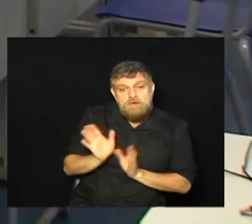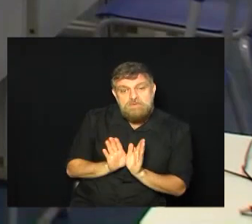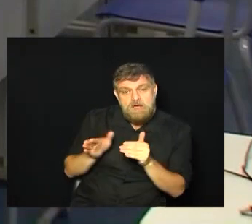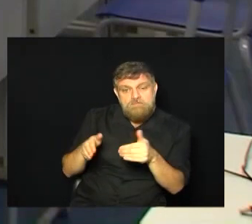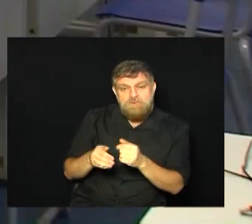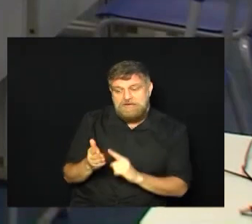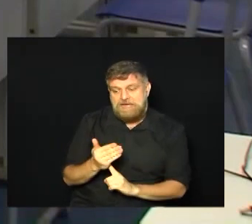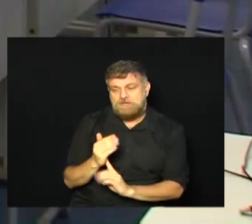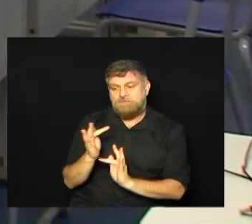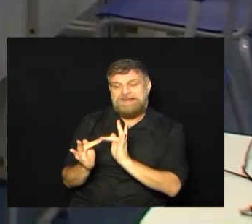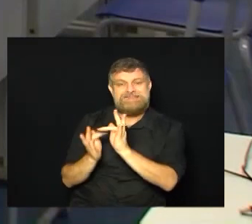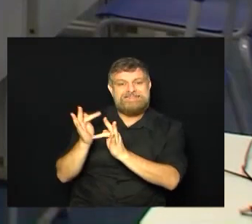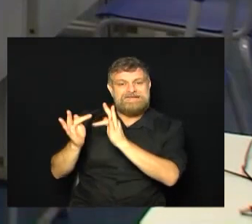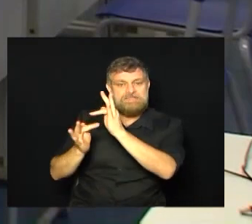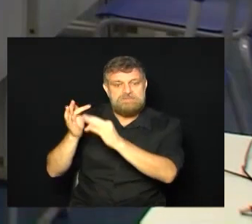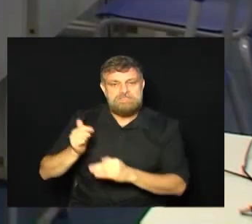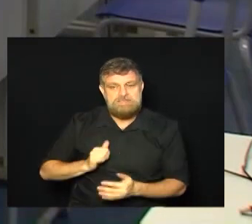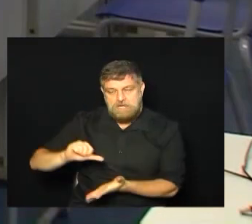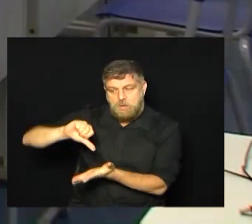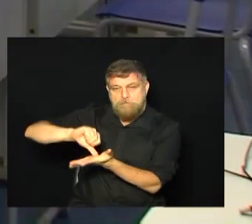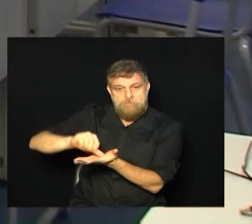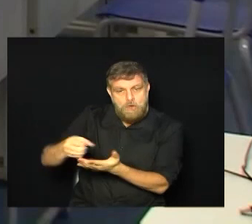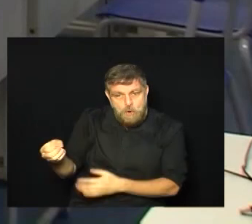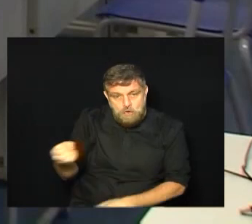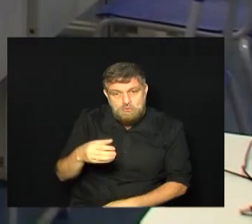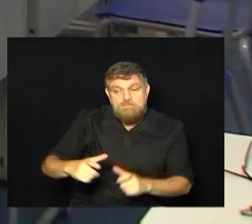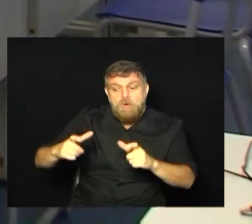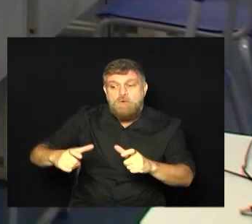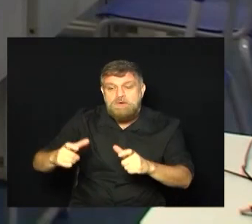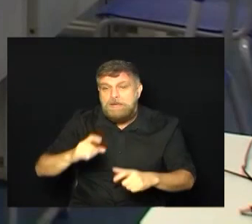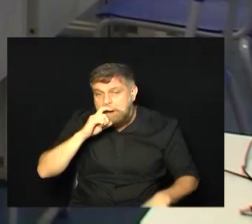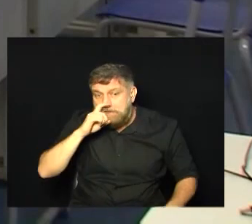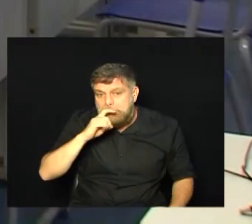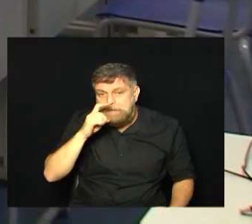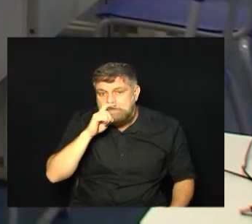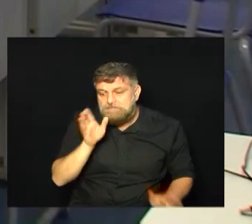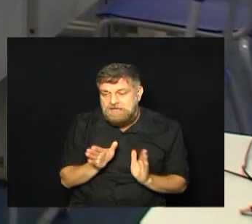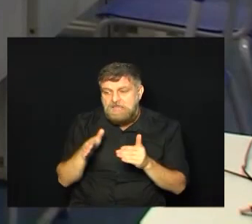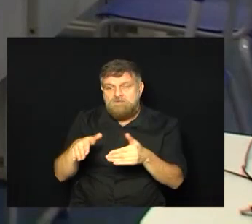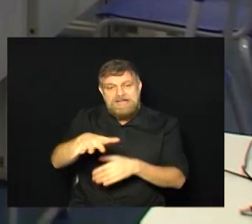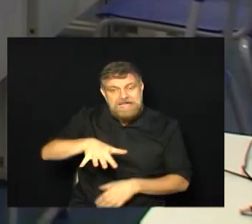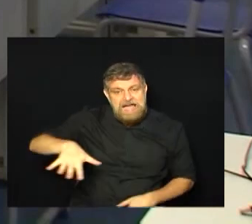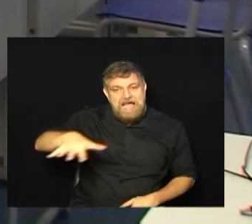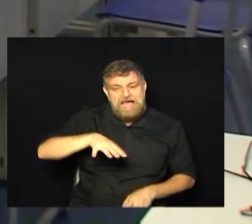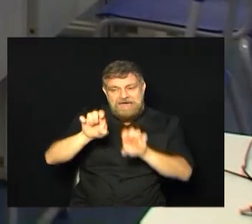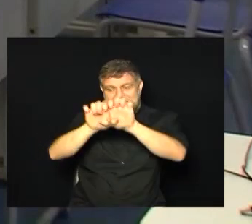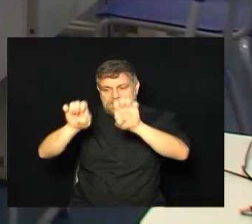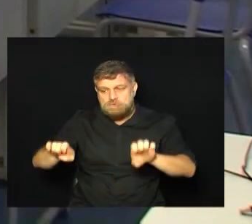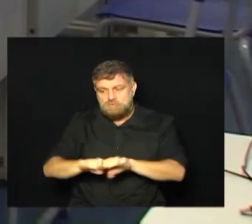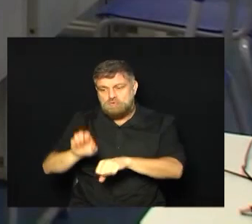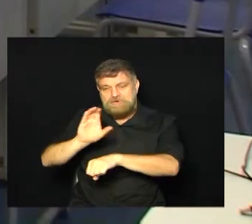de tecnologia. A gente tem o polo novo lá no Ouro Verde, que é voltado para essa área, todo estruturado com